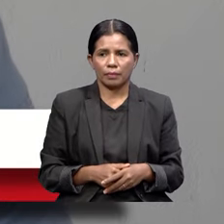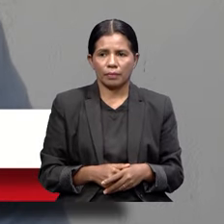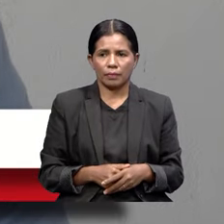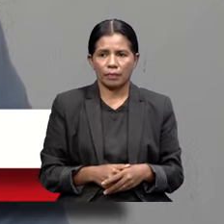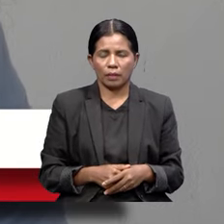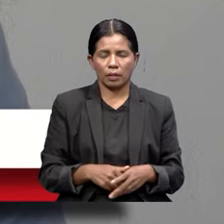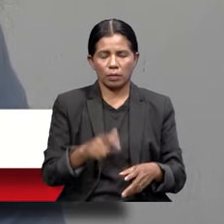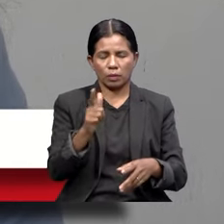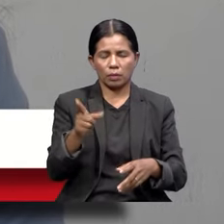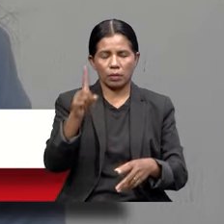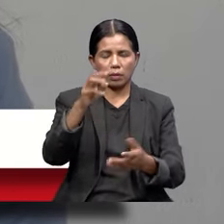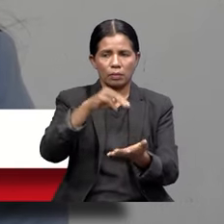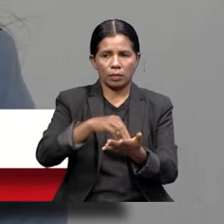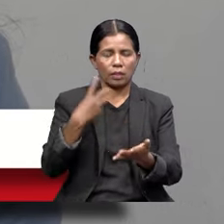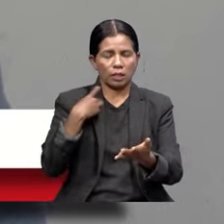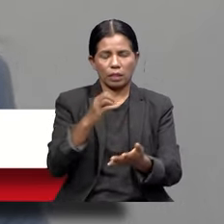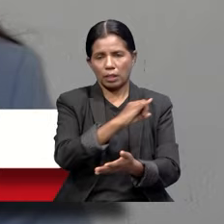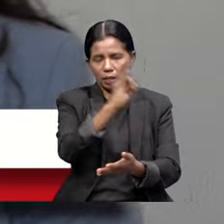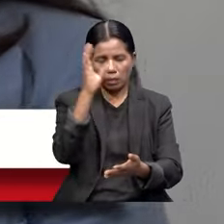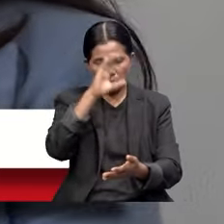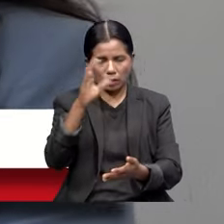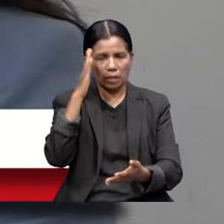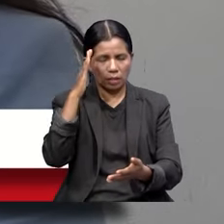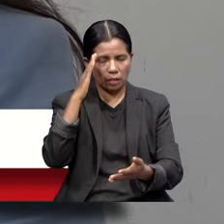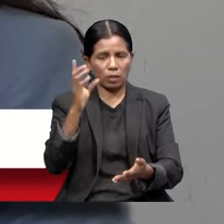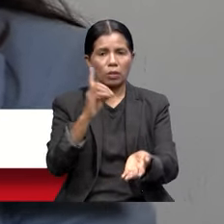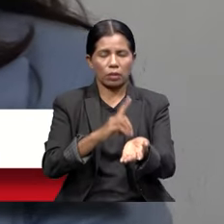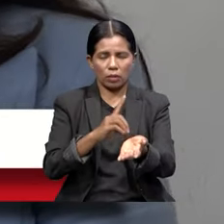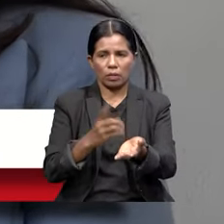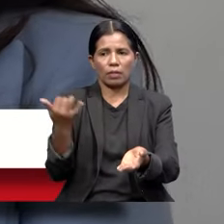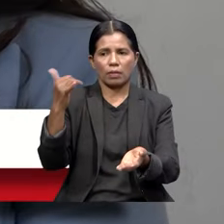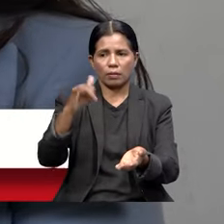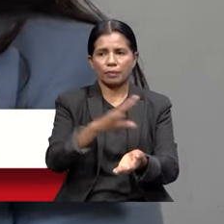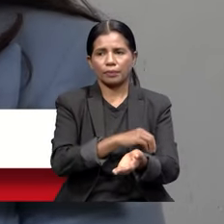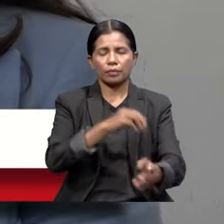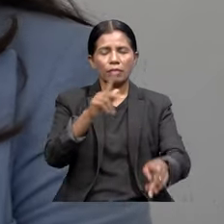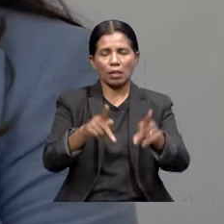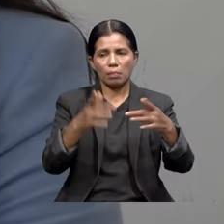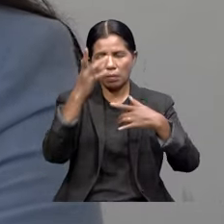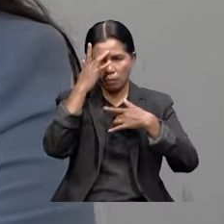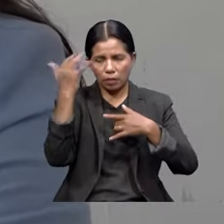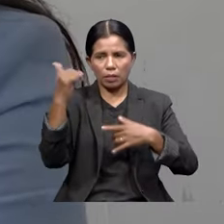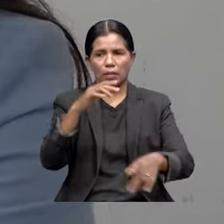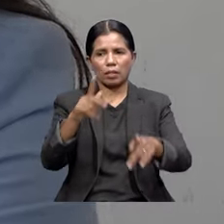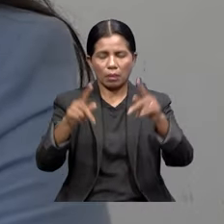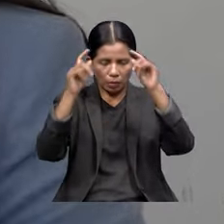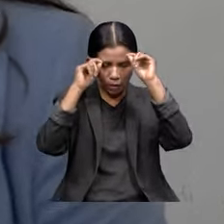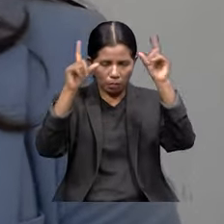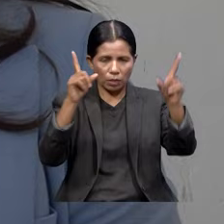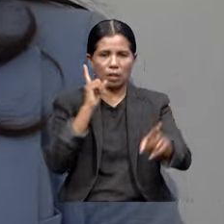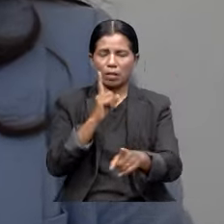21 milhões, e te verifica ona, ho Junta América, será que o paciente ne, cidadão Timor,